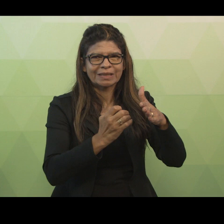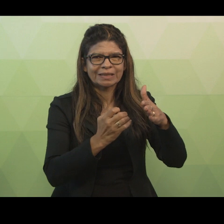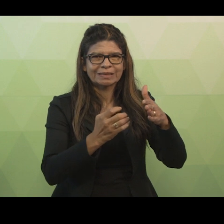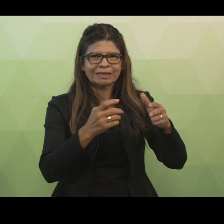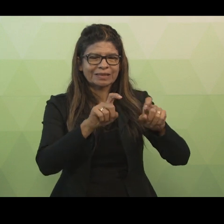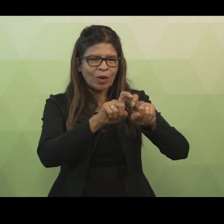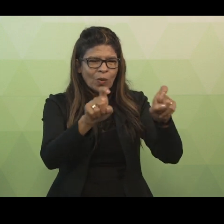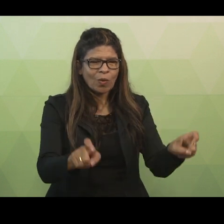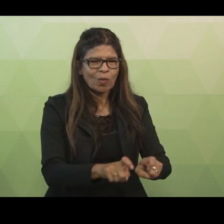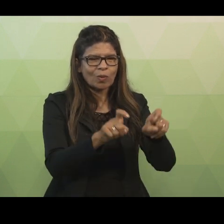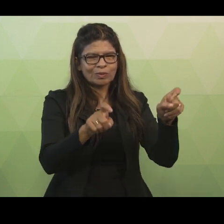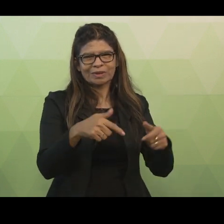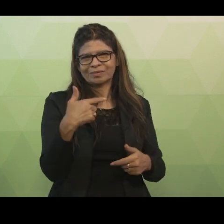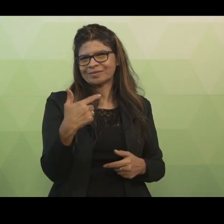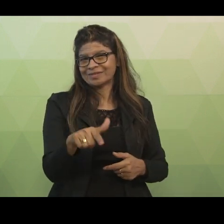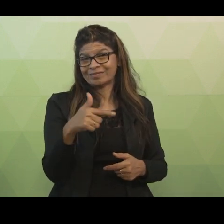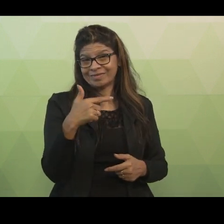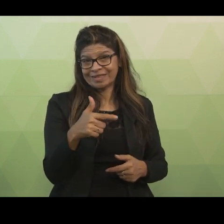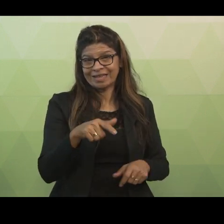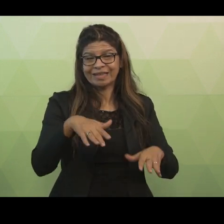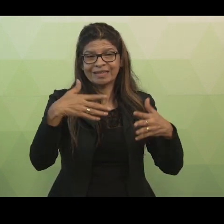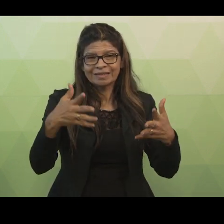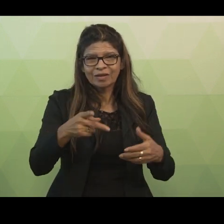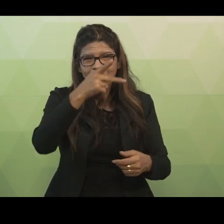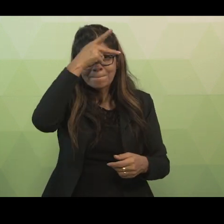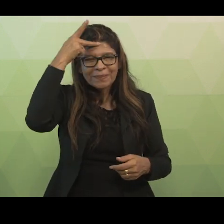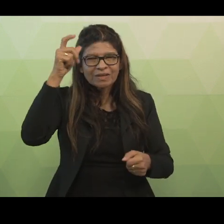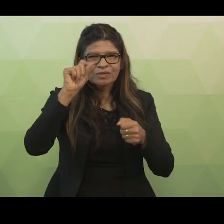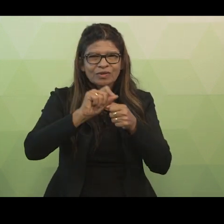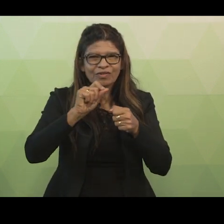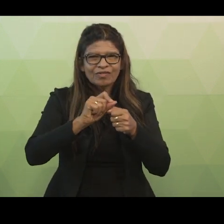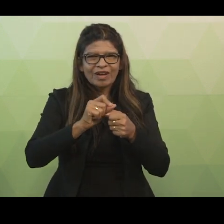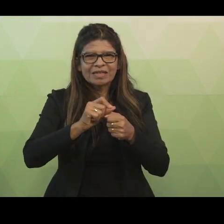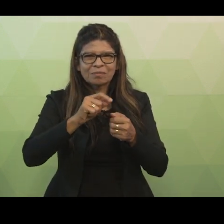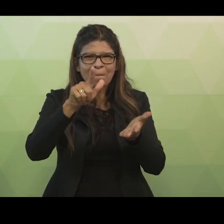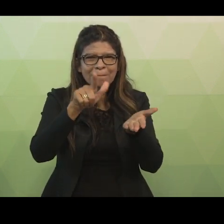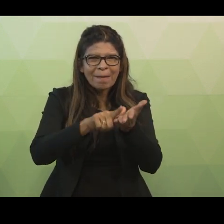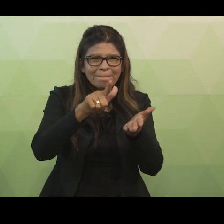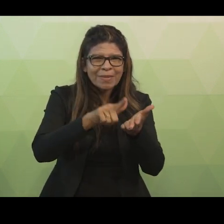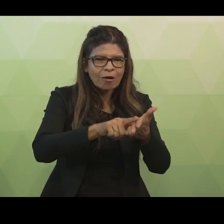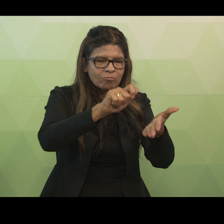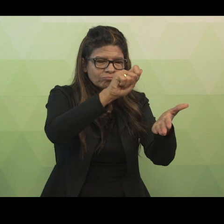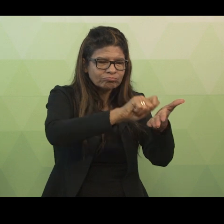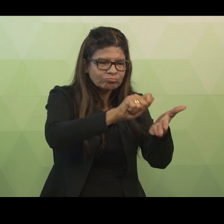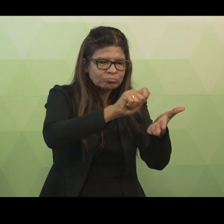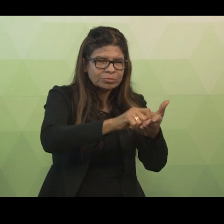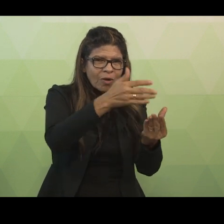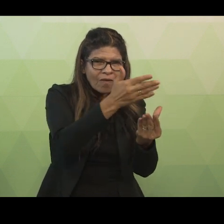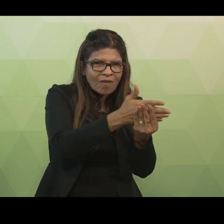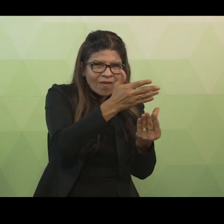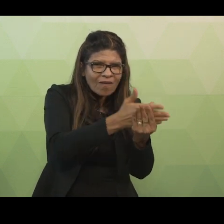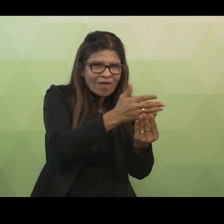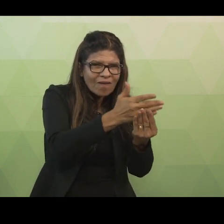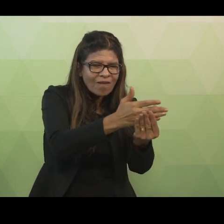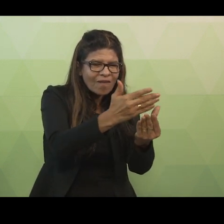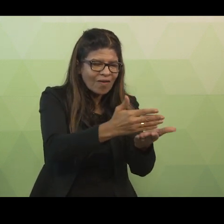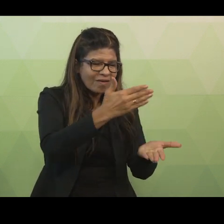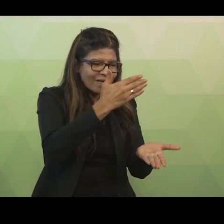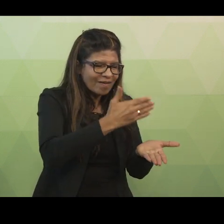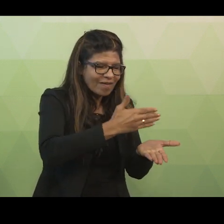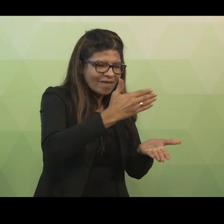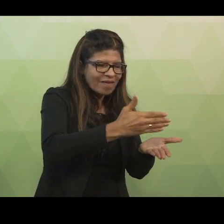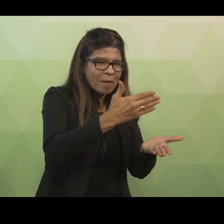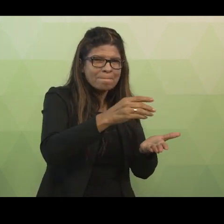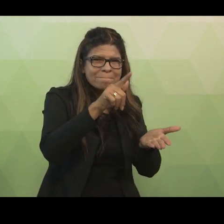expirado. Durante o processo de modelagem do sistema, deverá ser especificado quanto será cobrado de multa para que